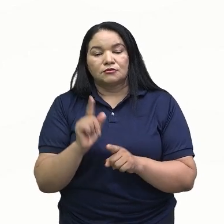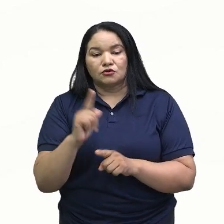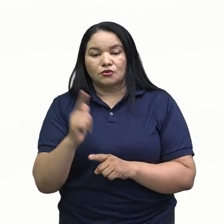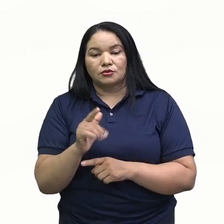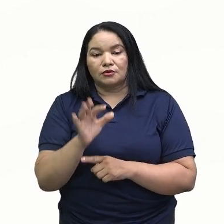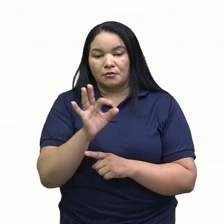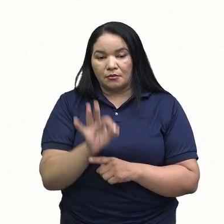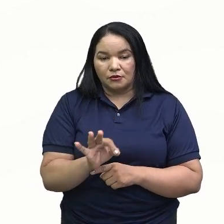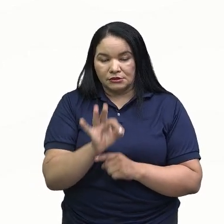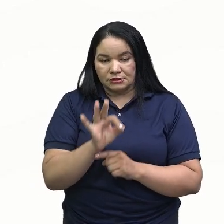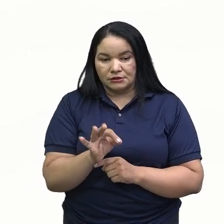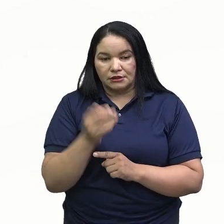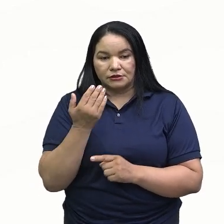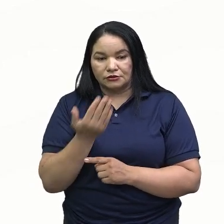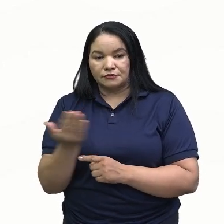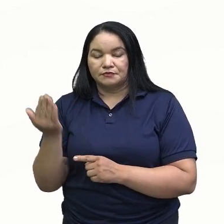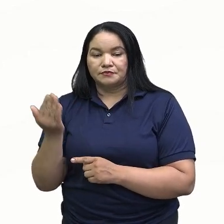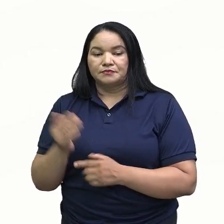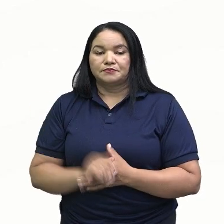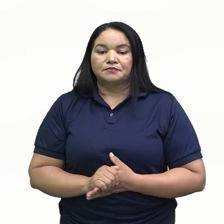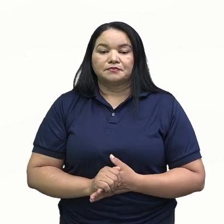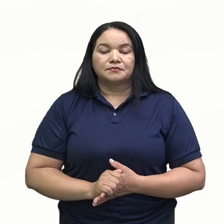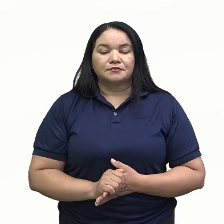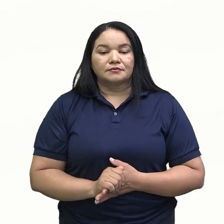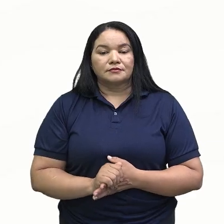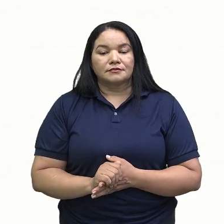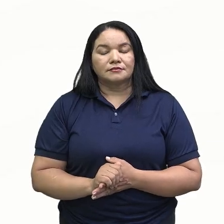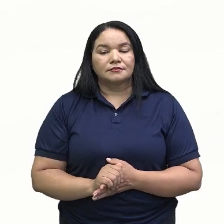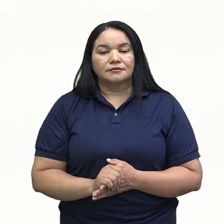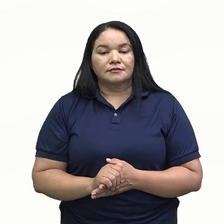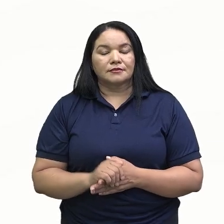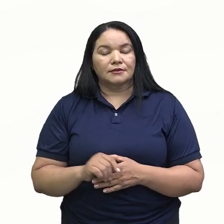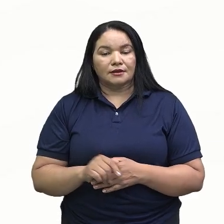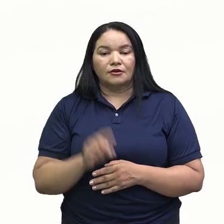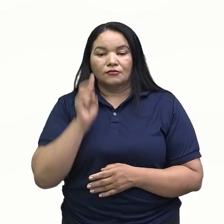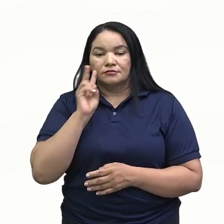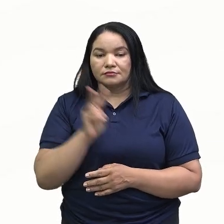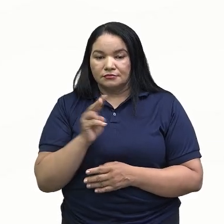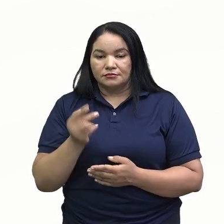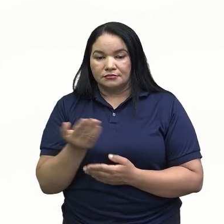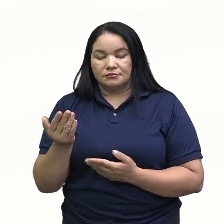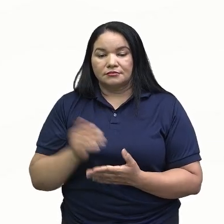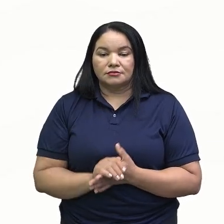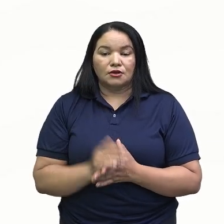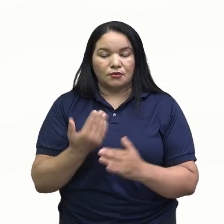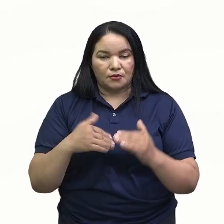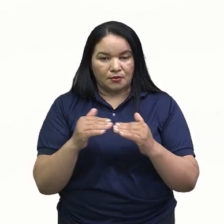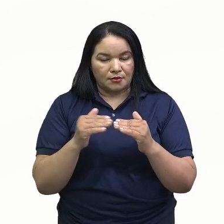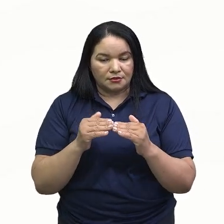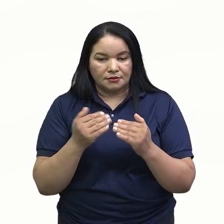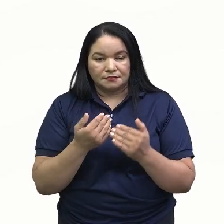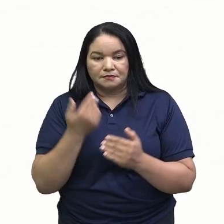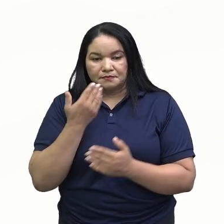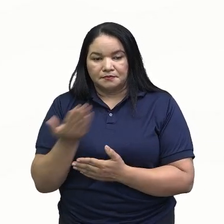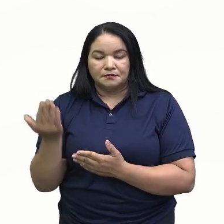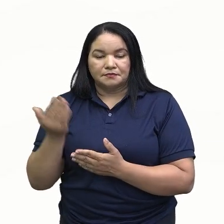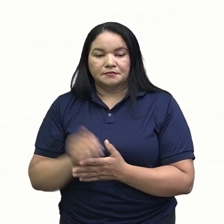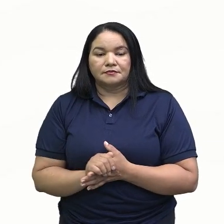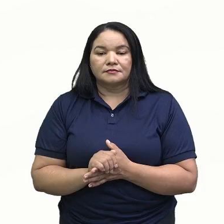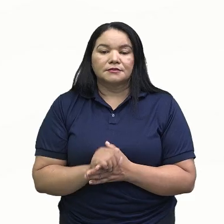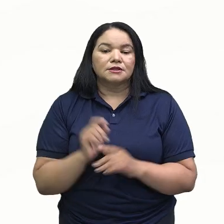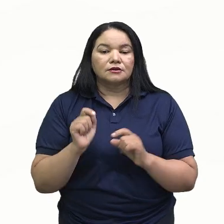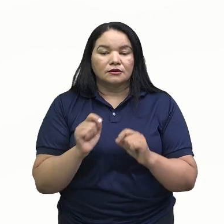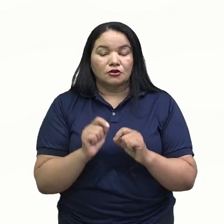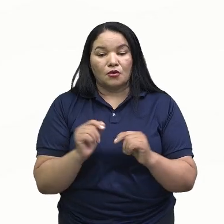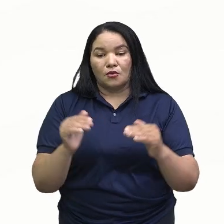Porcentagem é outra situação que nós temos que observar aí na concordância. Então, a porcentagem concorda